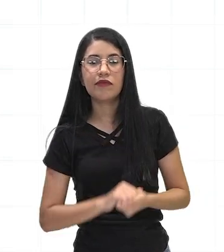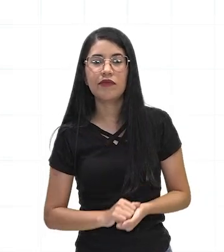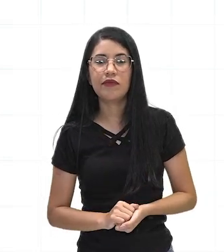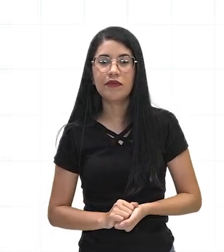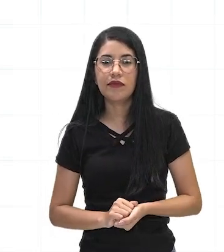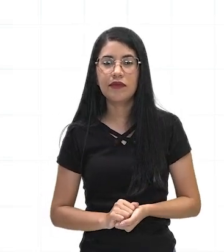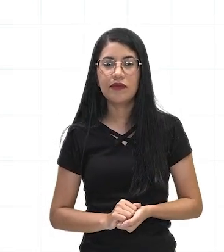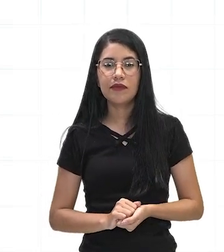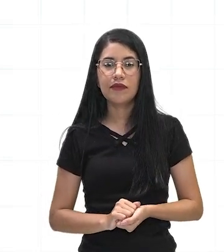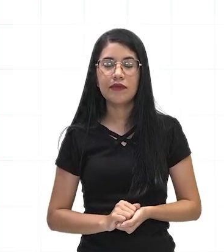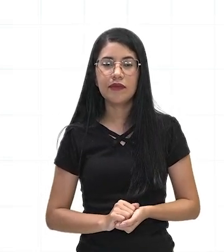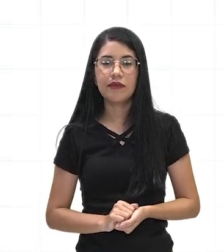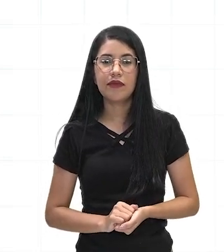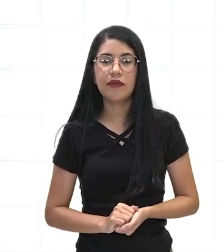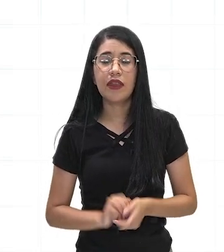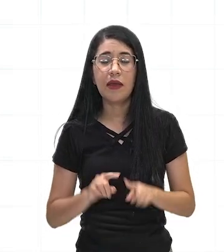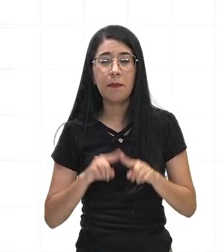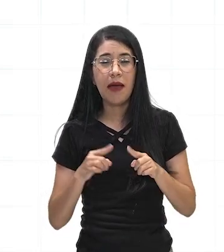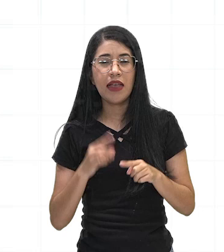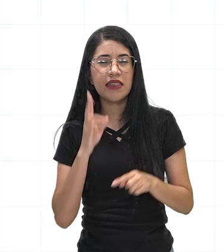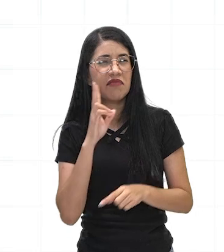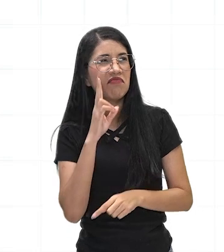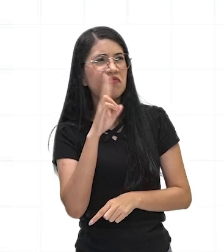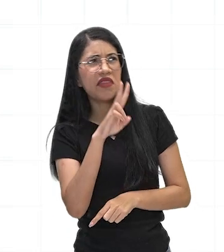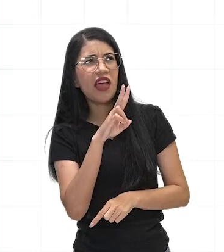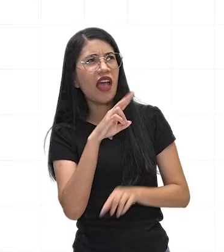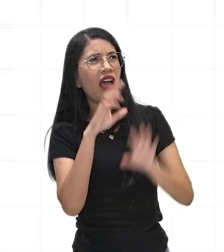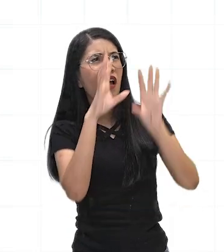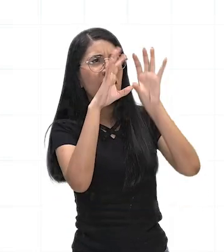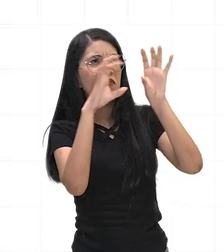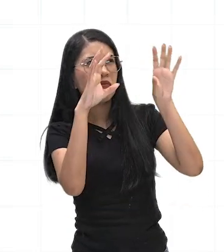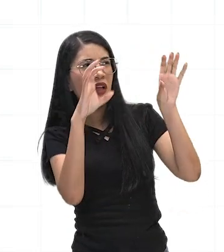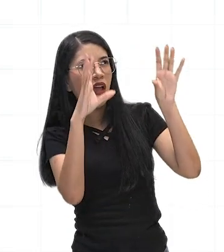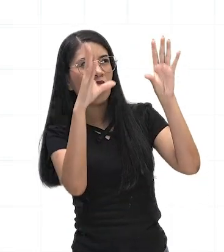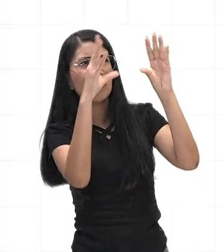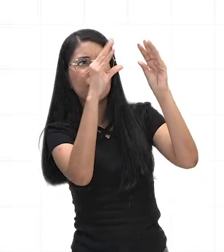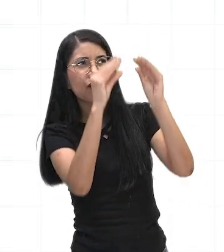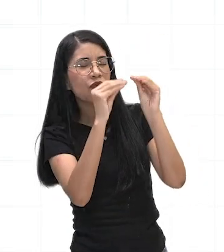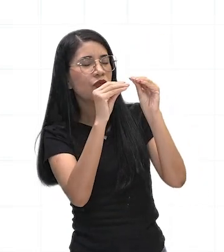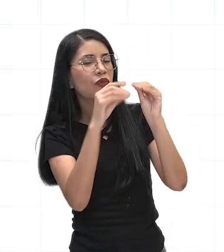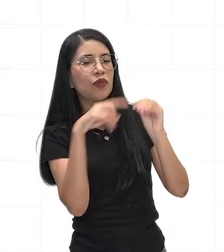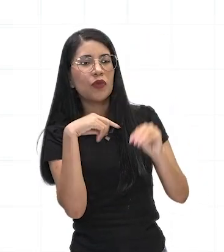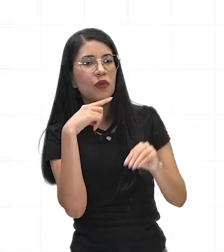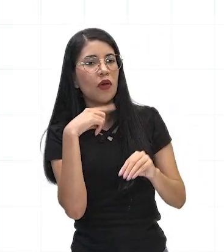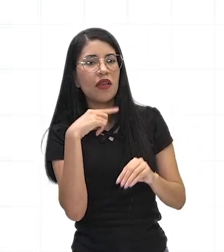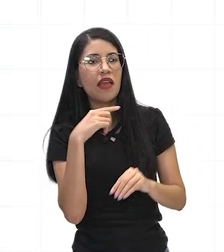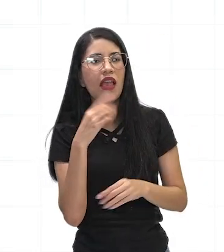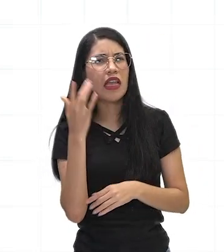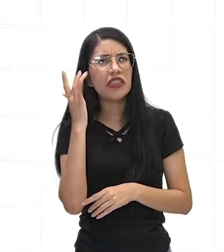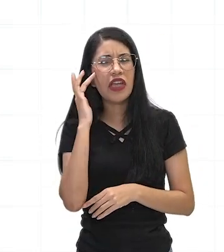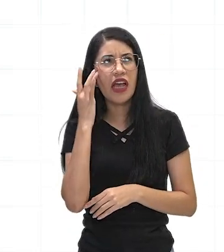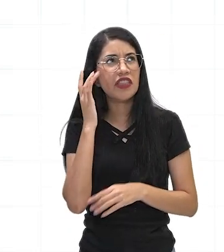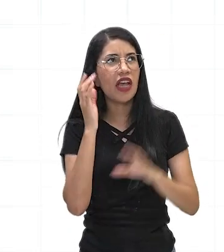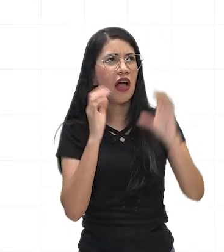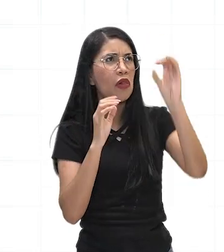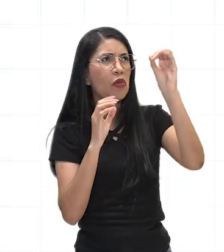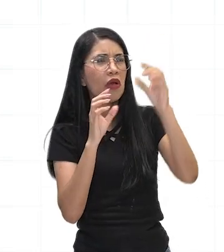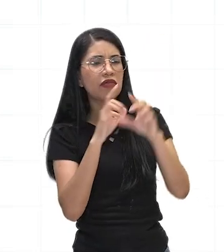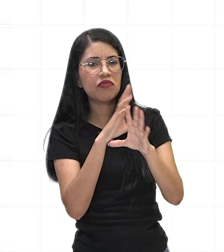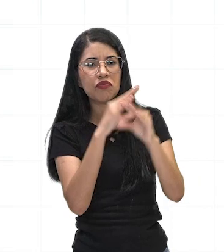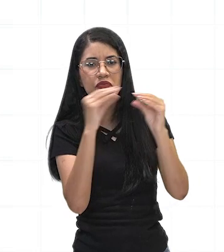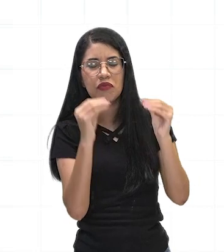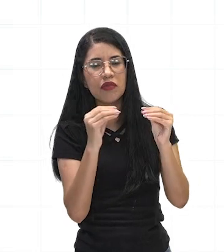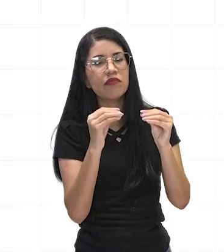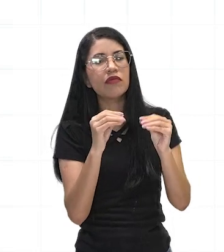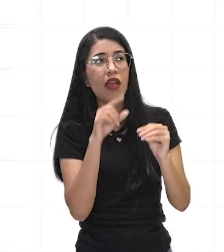conseguir visualizar a lua. Mas a olho nu, ali, a gente olhando para o céu à noite, o céu todo escuro, a gente pensa que não tem lua, ela está ali, a gente só não está